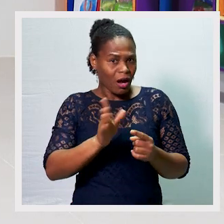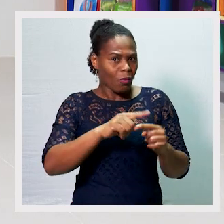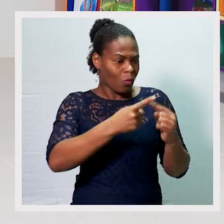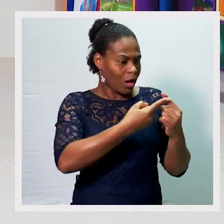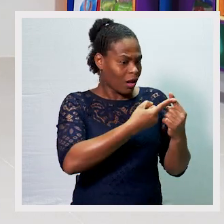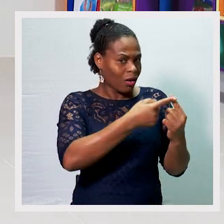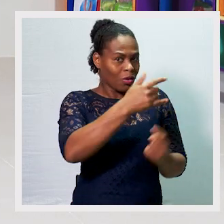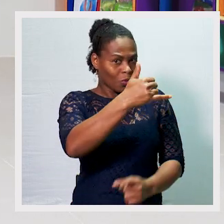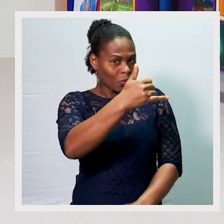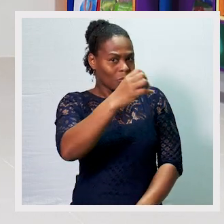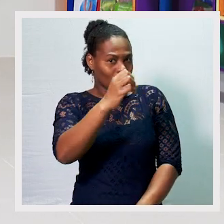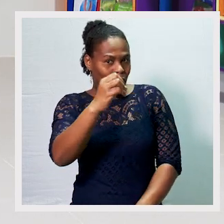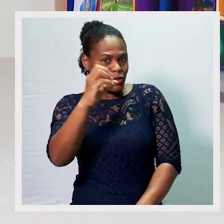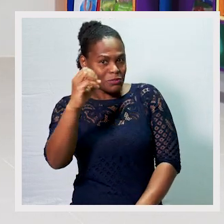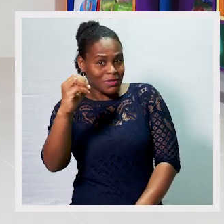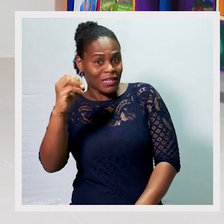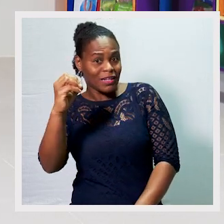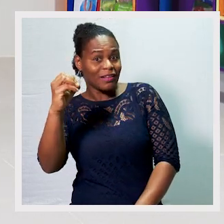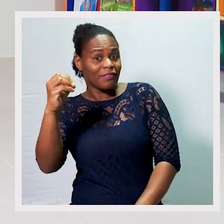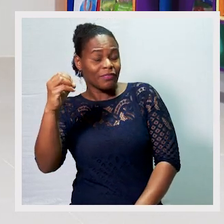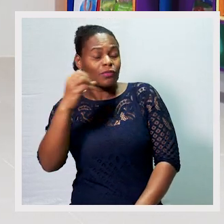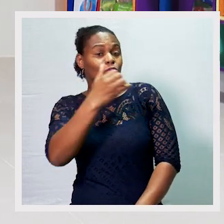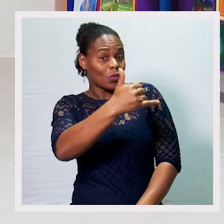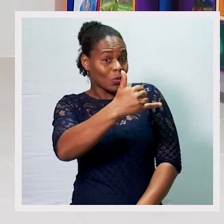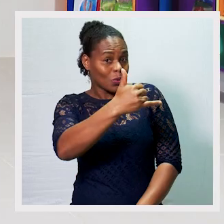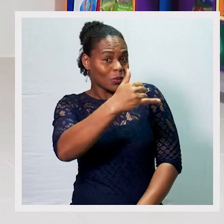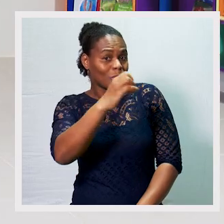em 2010,